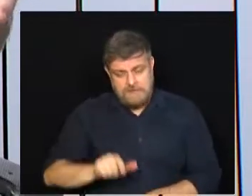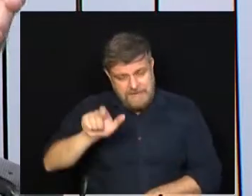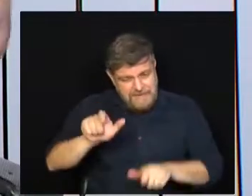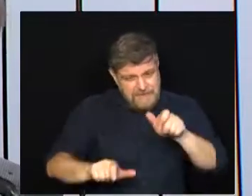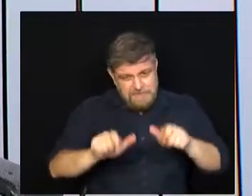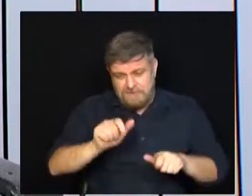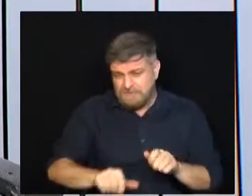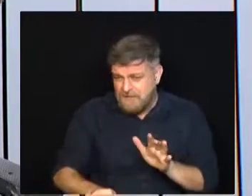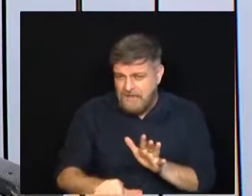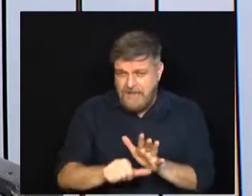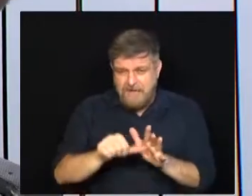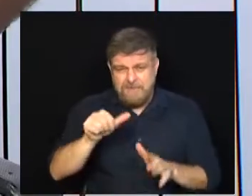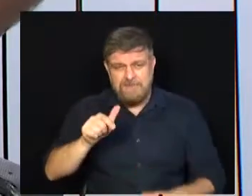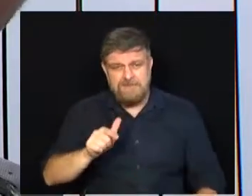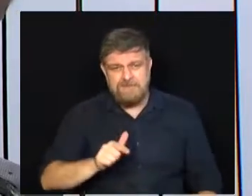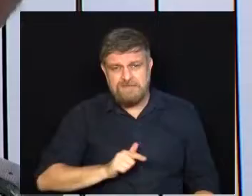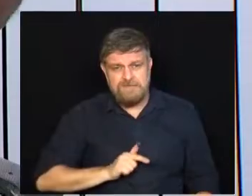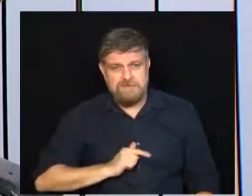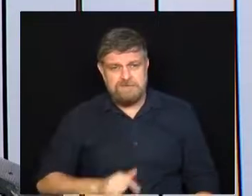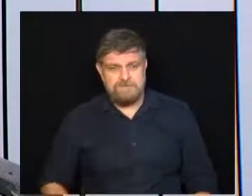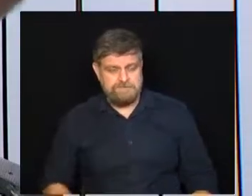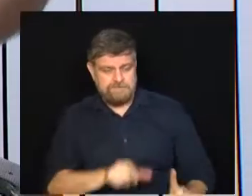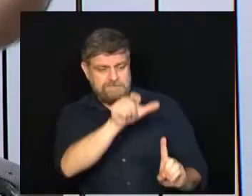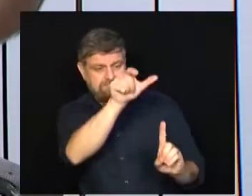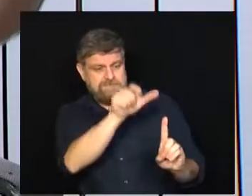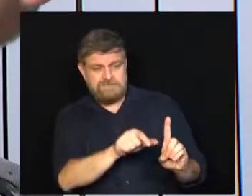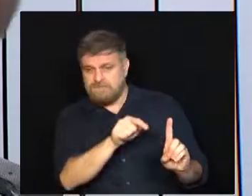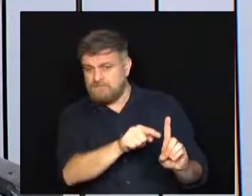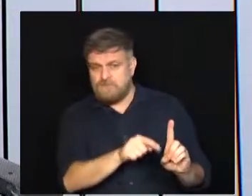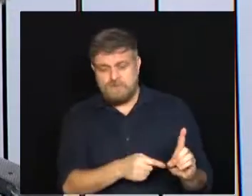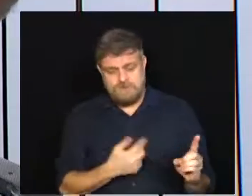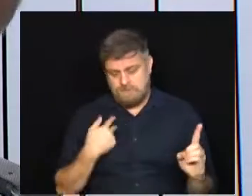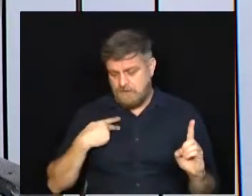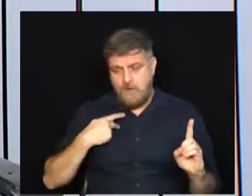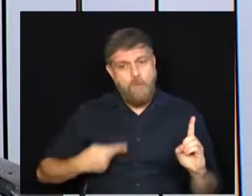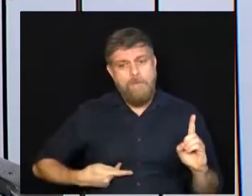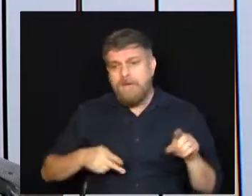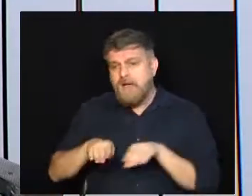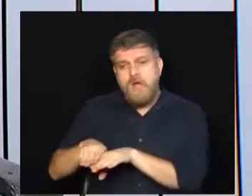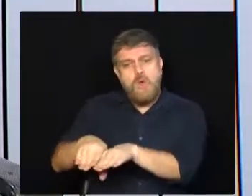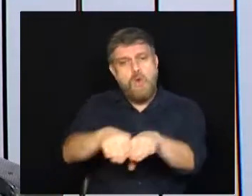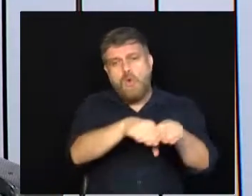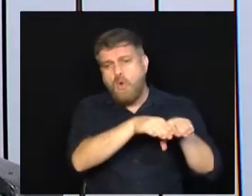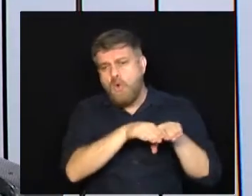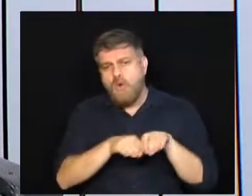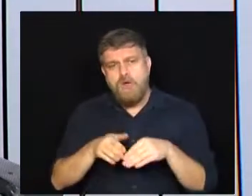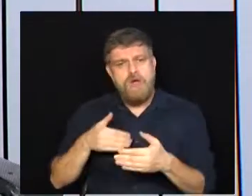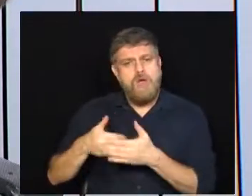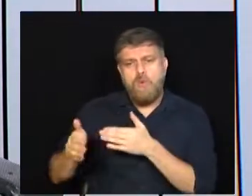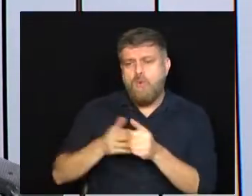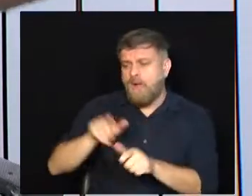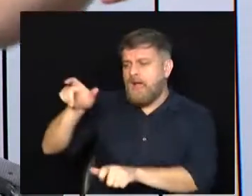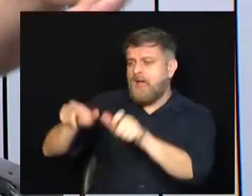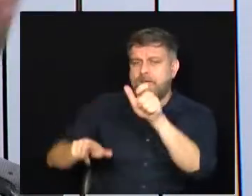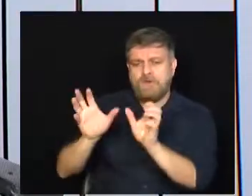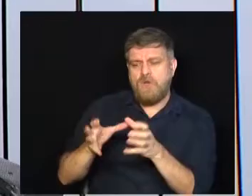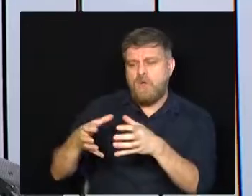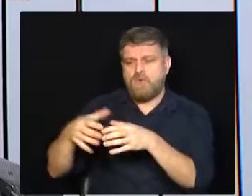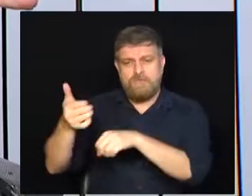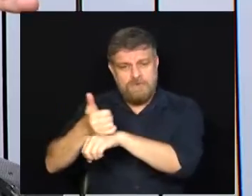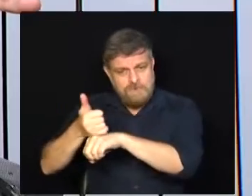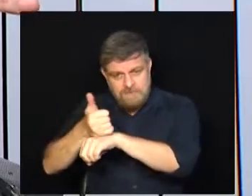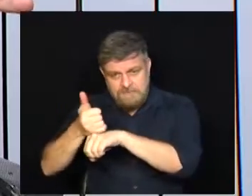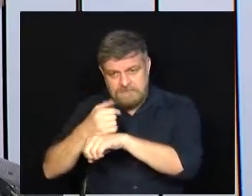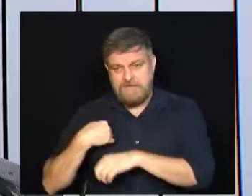a reconhecimento de pessoas, seres humanos, como todos nós aqui, da equipe da TV Câmara, até nós que